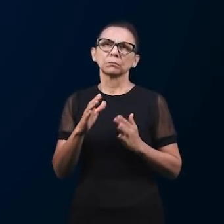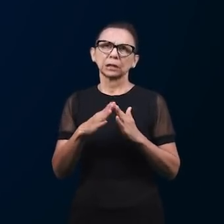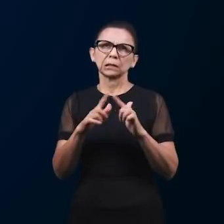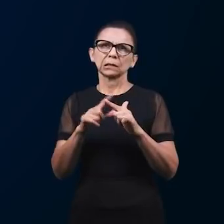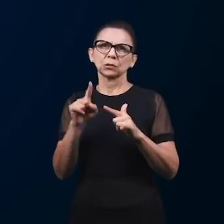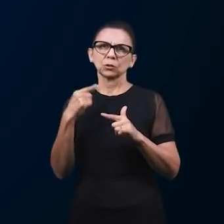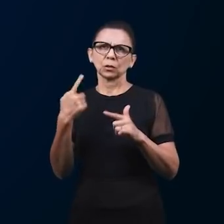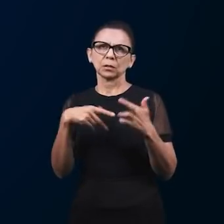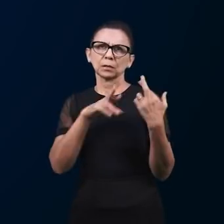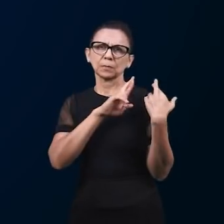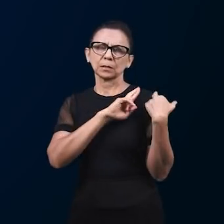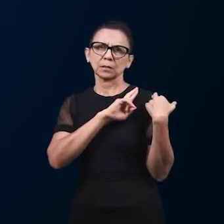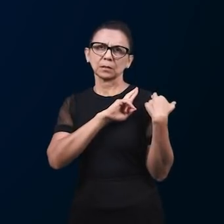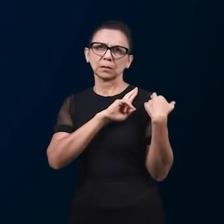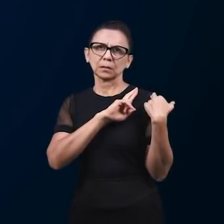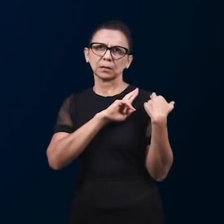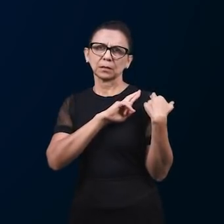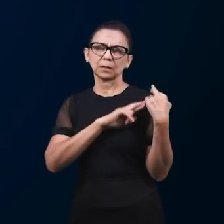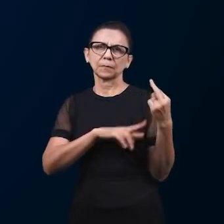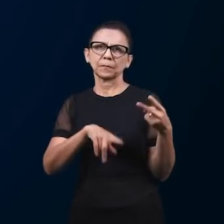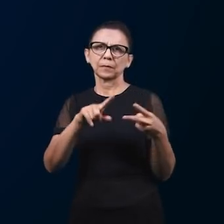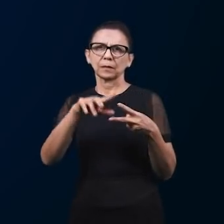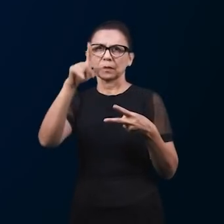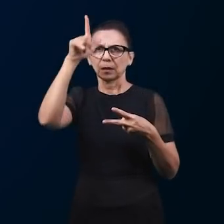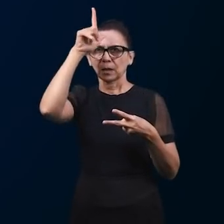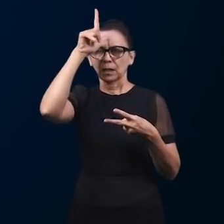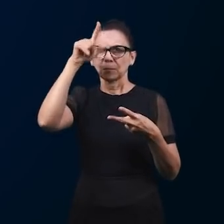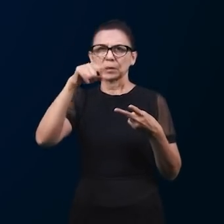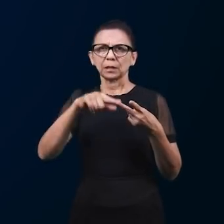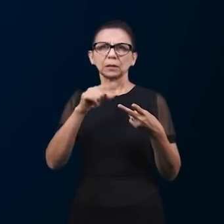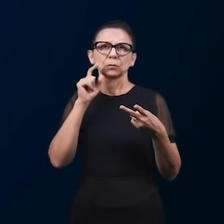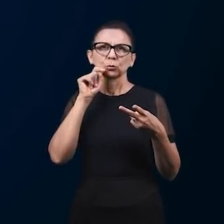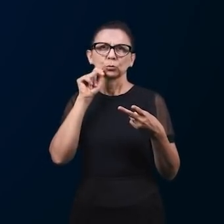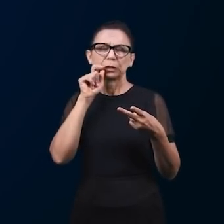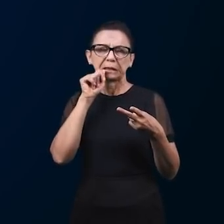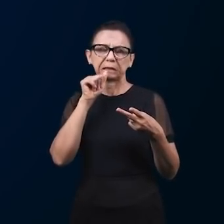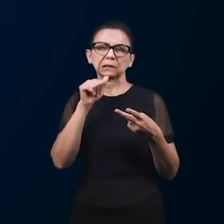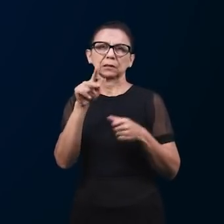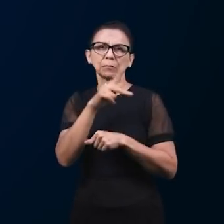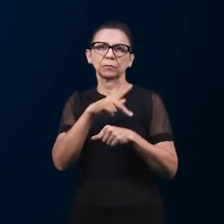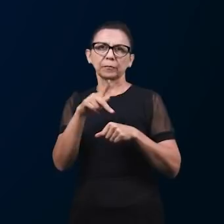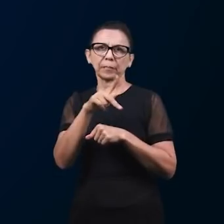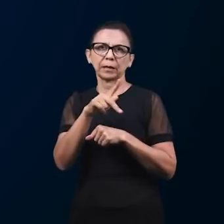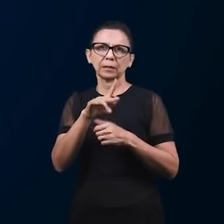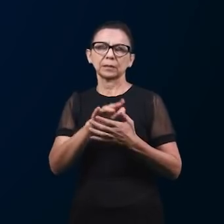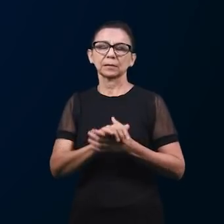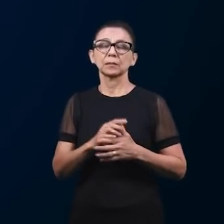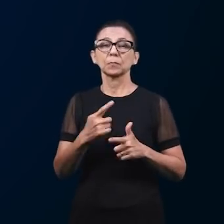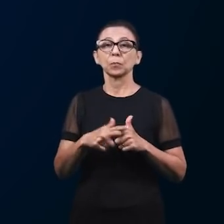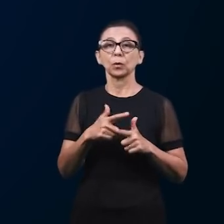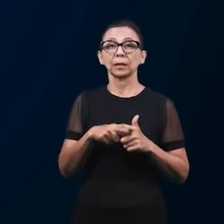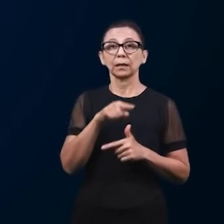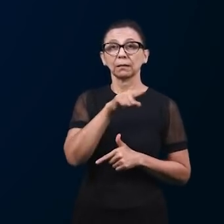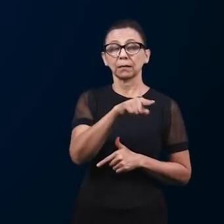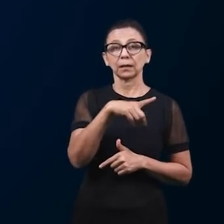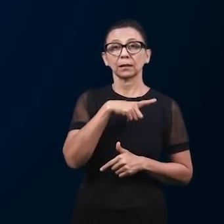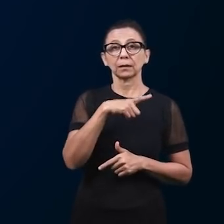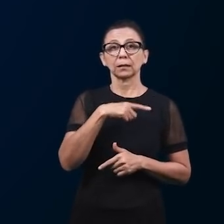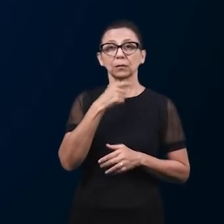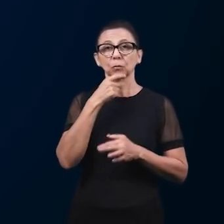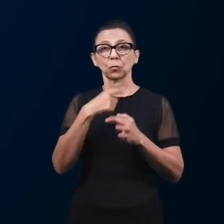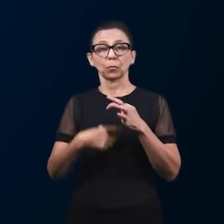estamos responsáveis aqui nos países de Alemanha e de Suíça. Um de nossos obreiros precisava tomar uma decisão muito